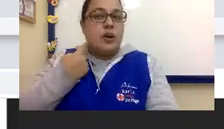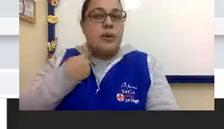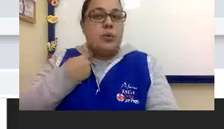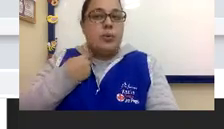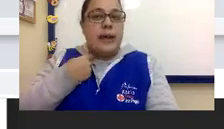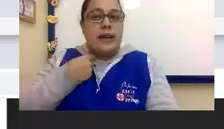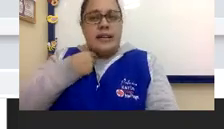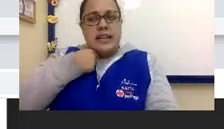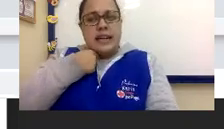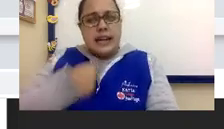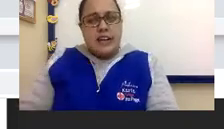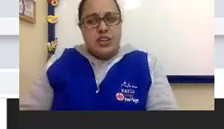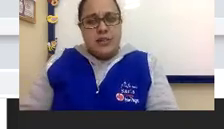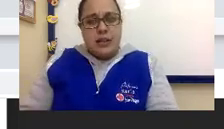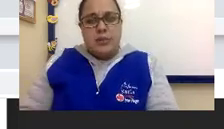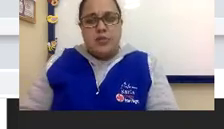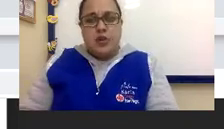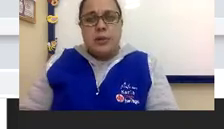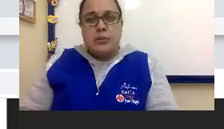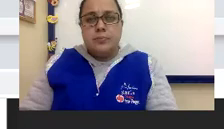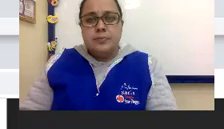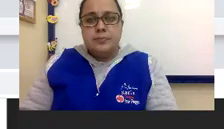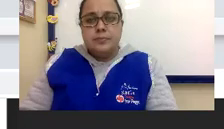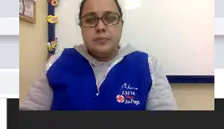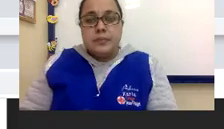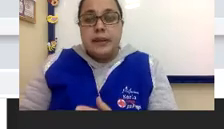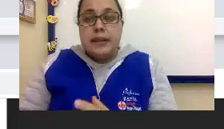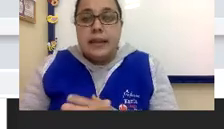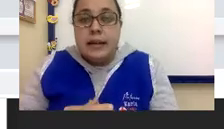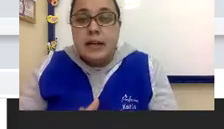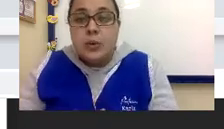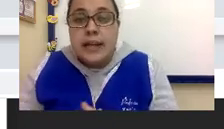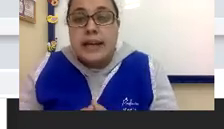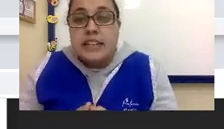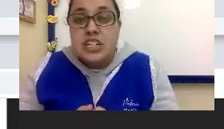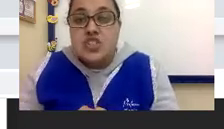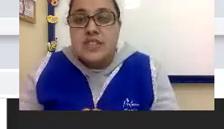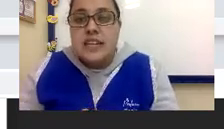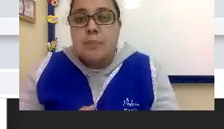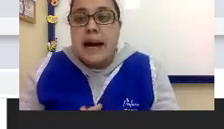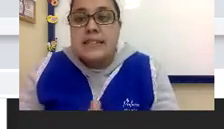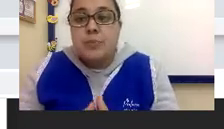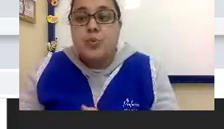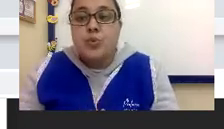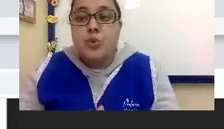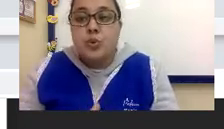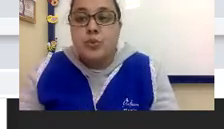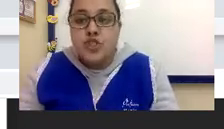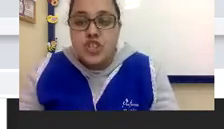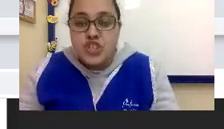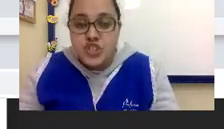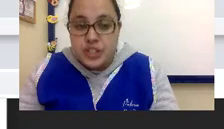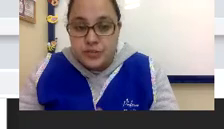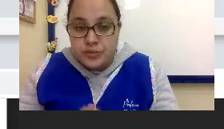daqui, ó, que eu engulo ele, será que ele cai direto lá no meu estômago? Não, né? Antes ele passa por um